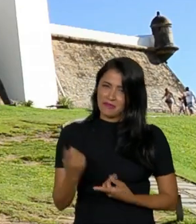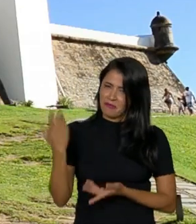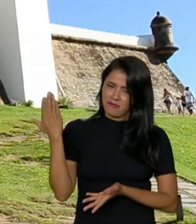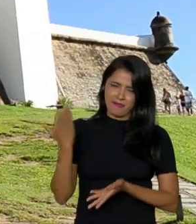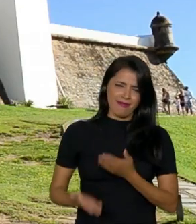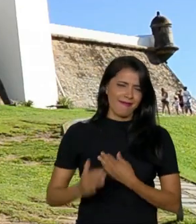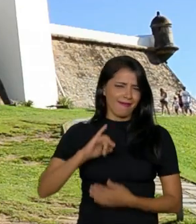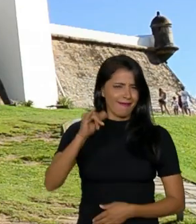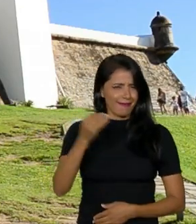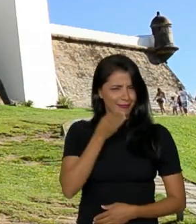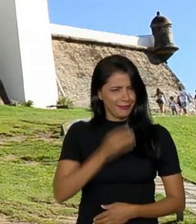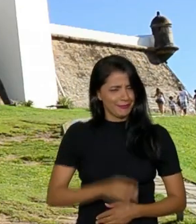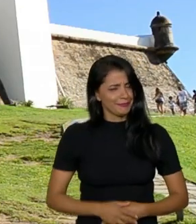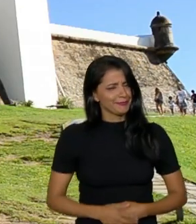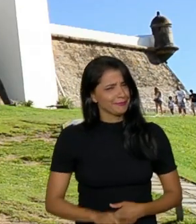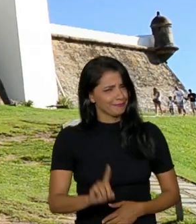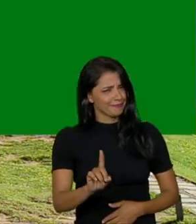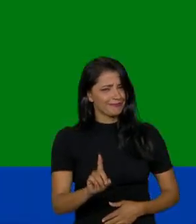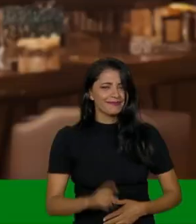esta oportunidade.